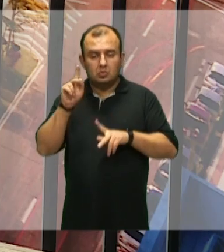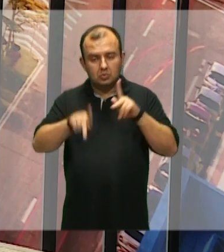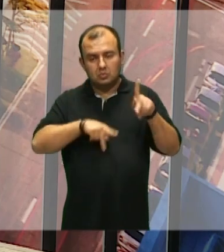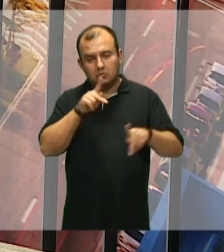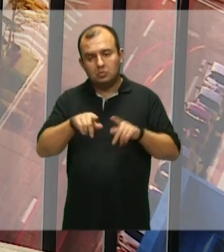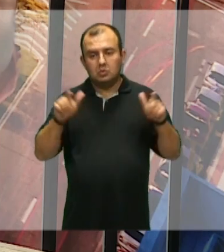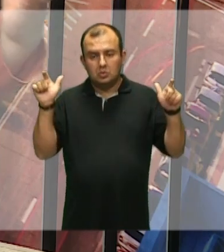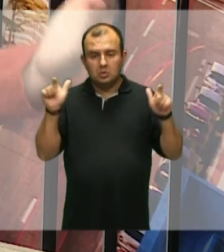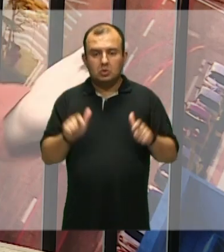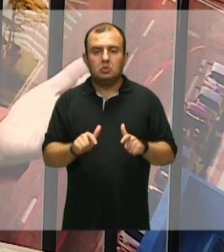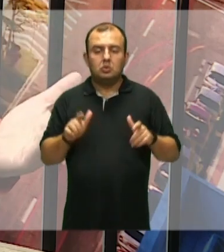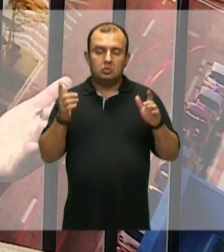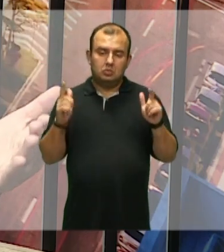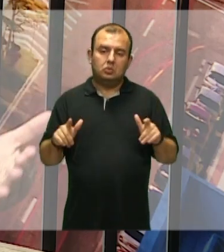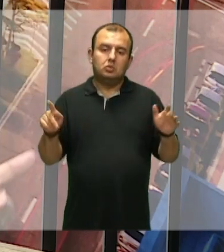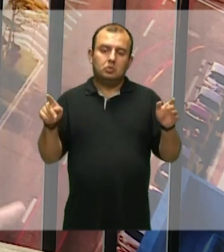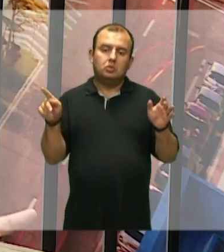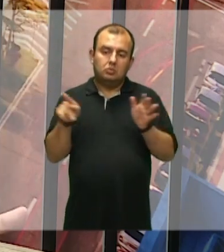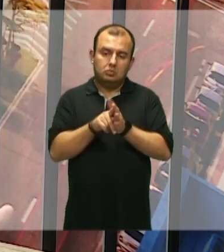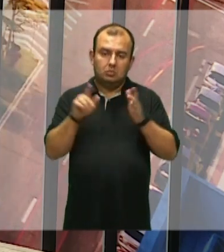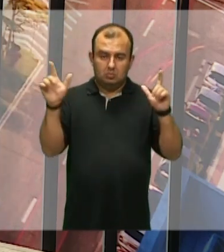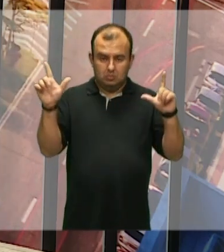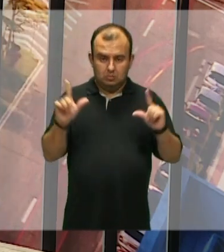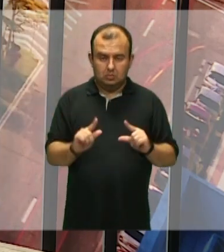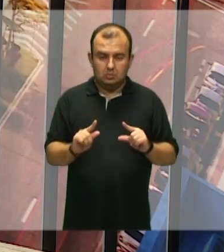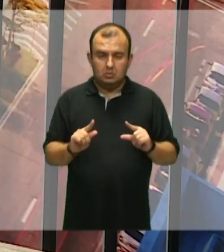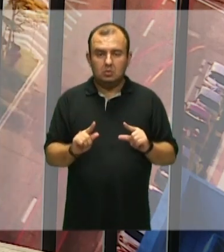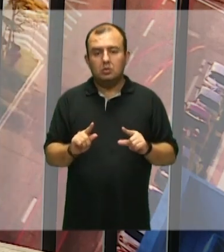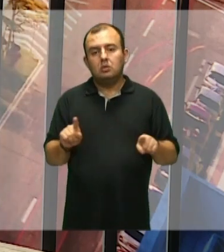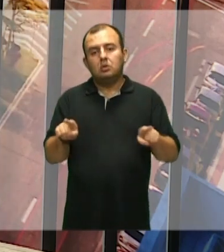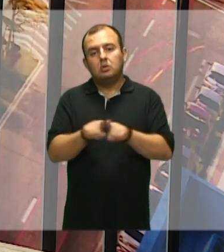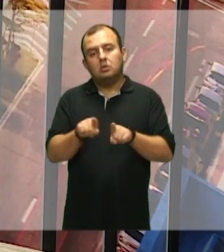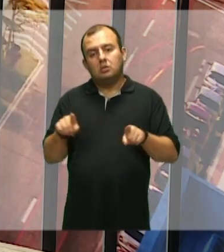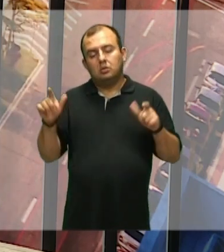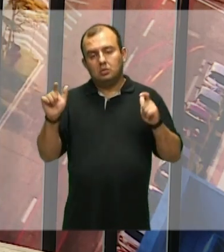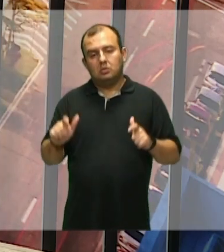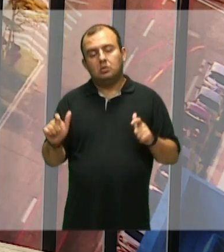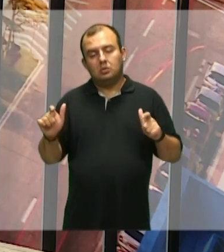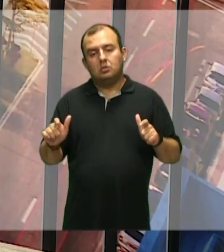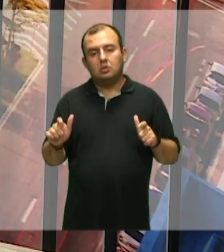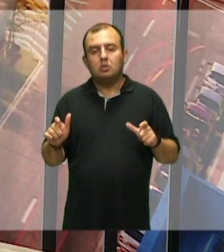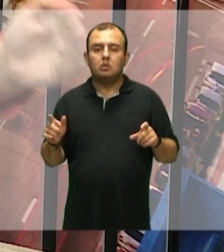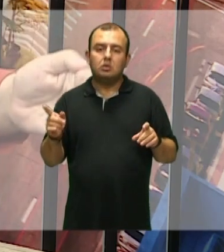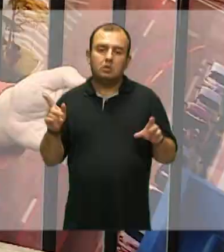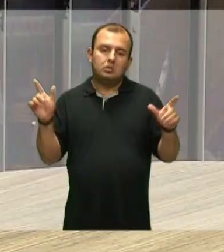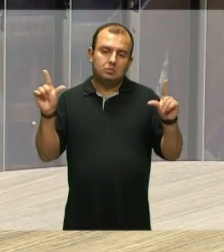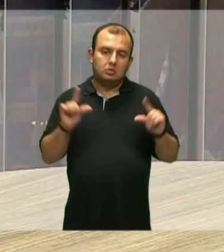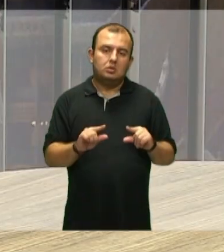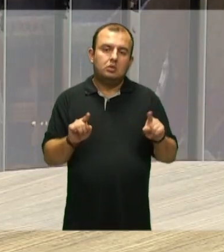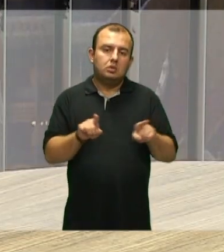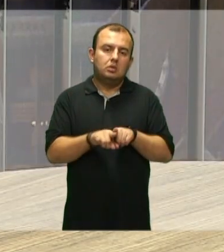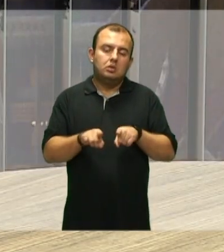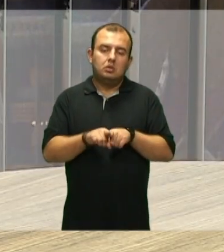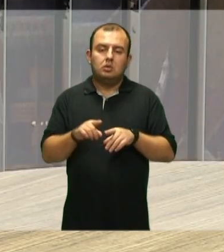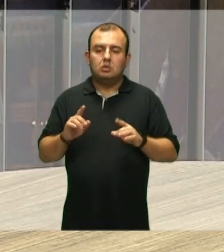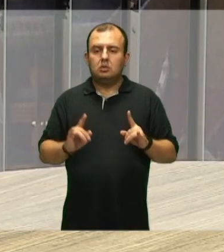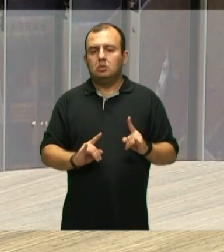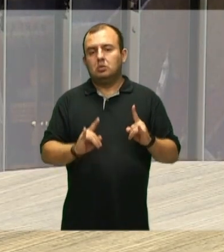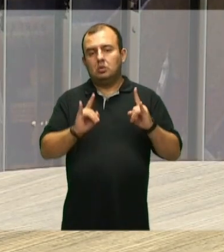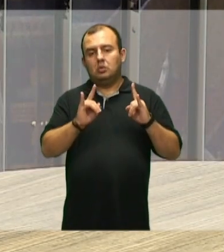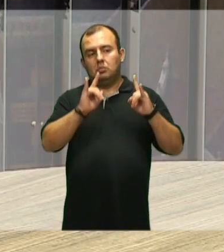mais reduzido, porque o teu espaço é menor, e o espaço sendo o espaço que é um prédio